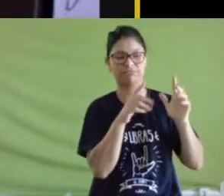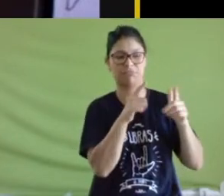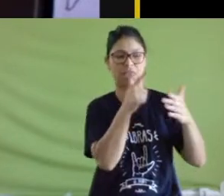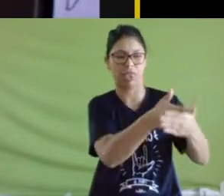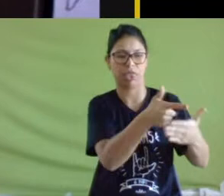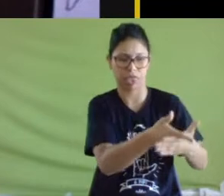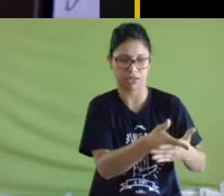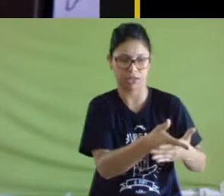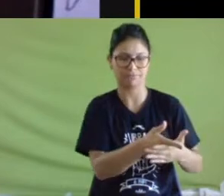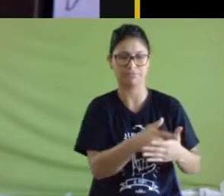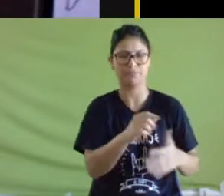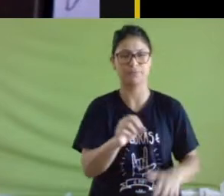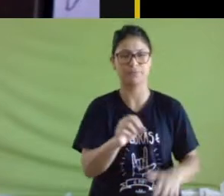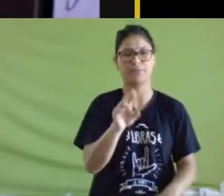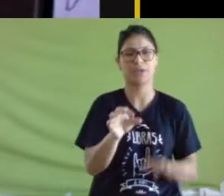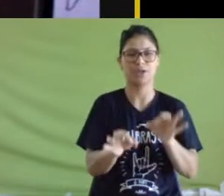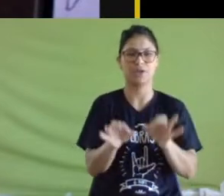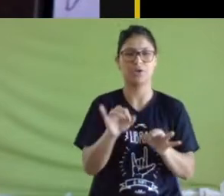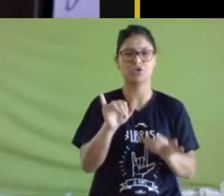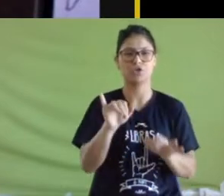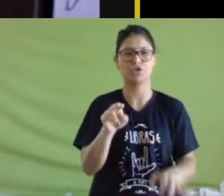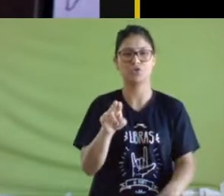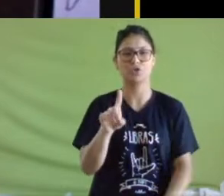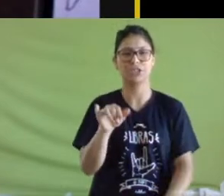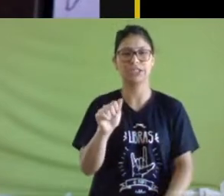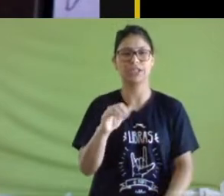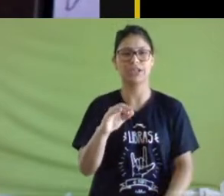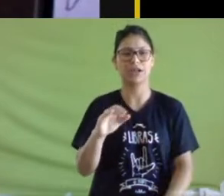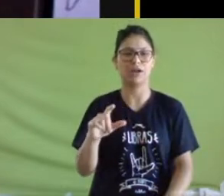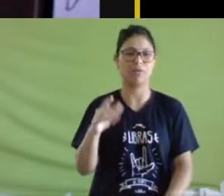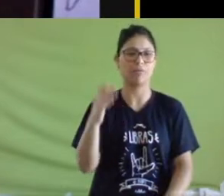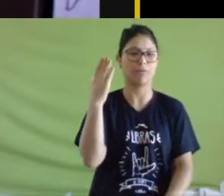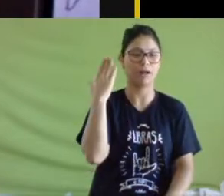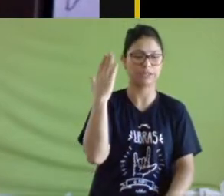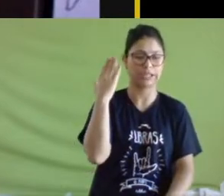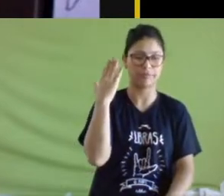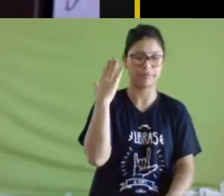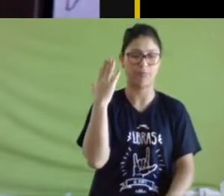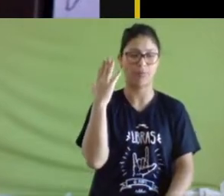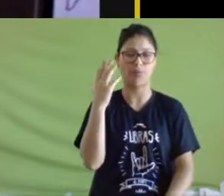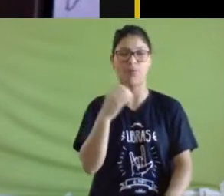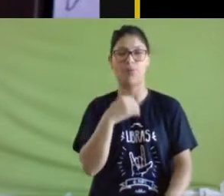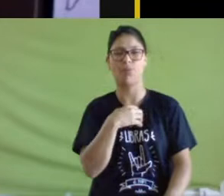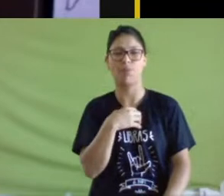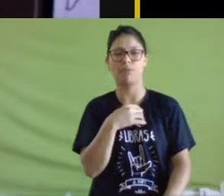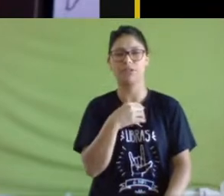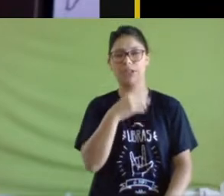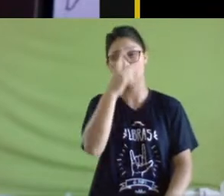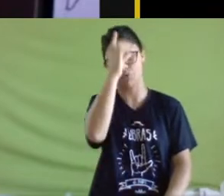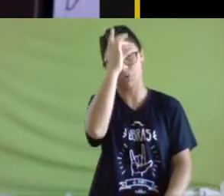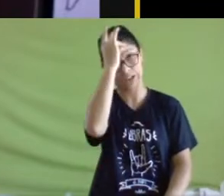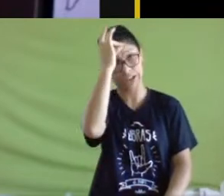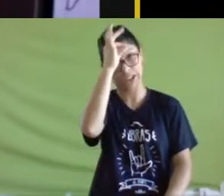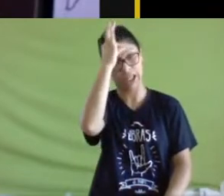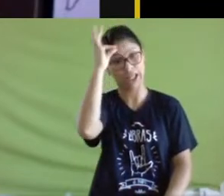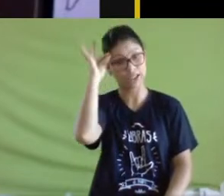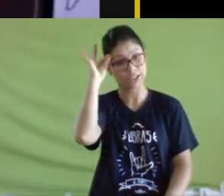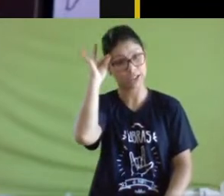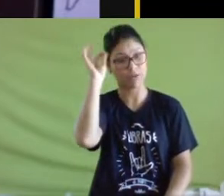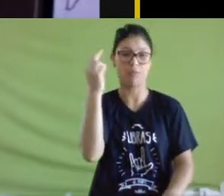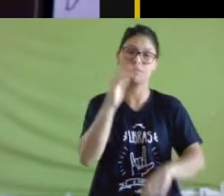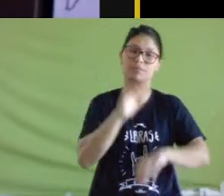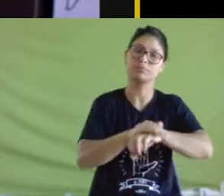do passado, a gente fala de lugares de culpa. A inocência ou a culpa do réu. A gente